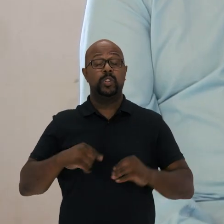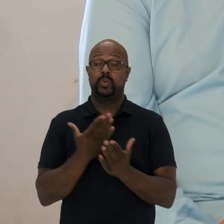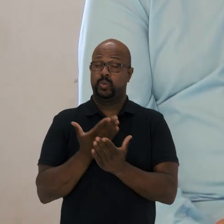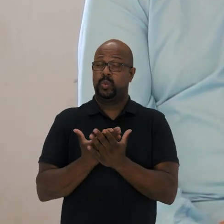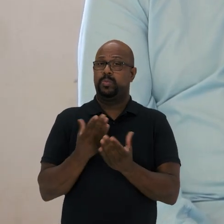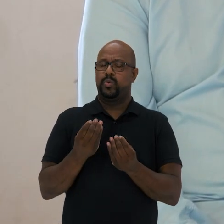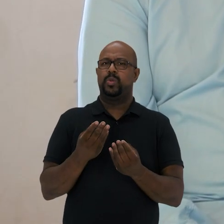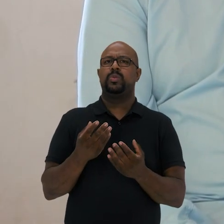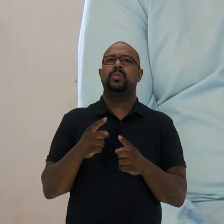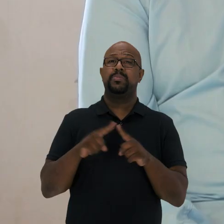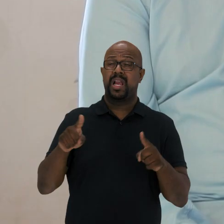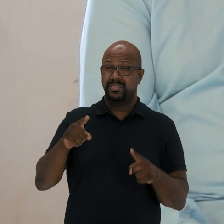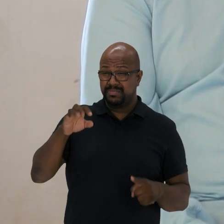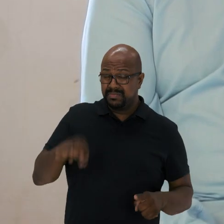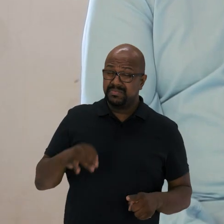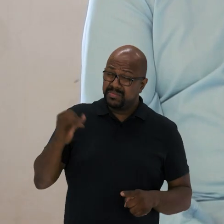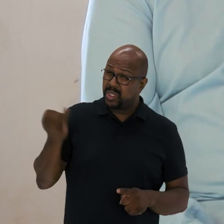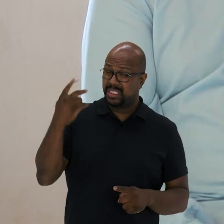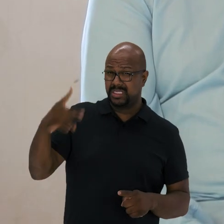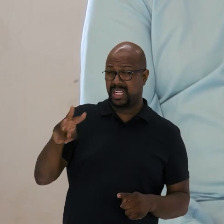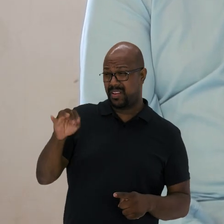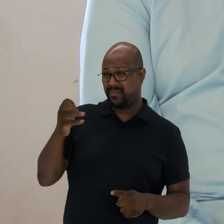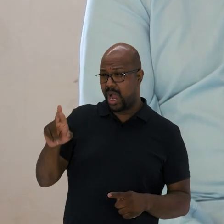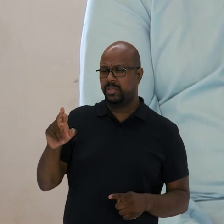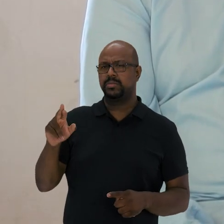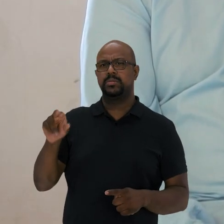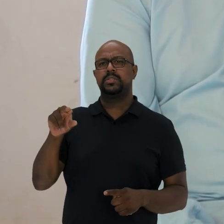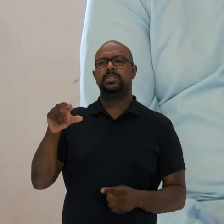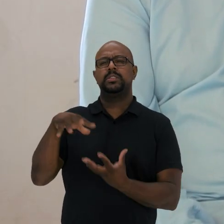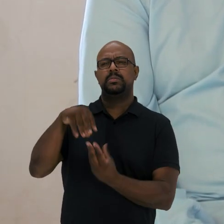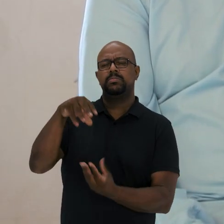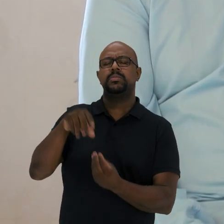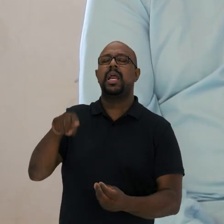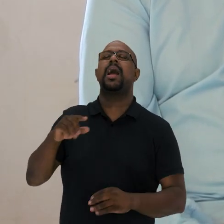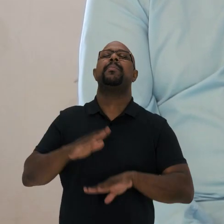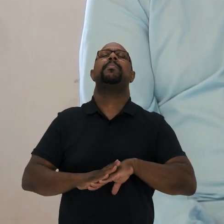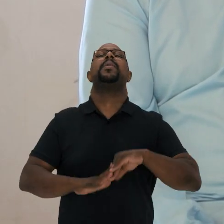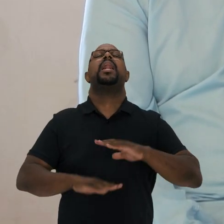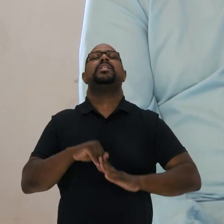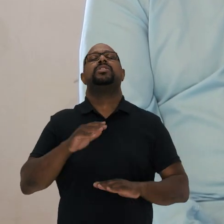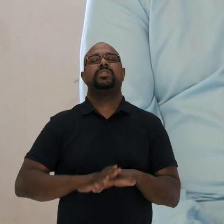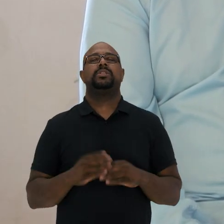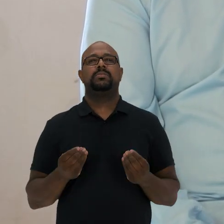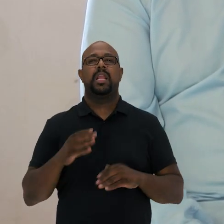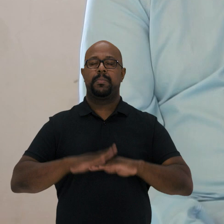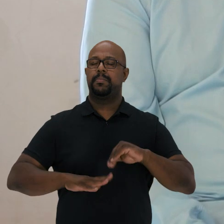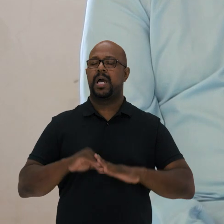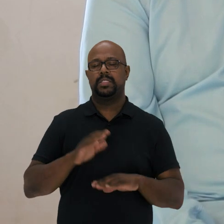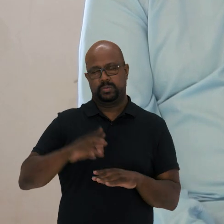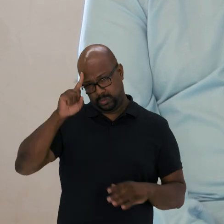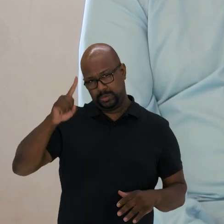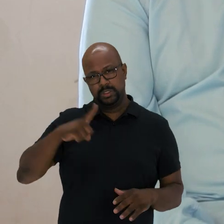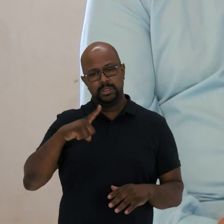ele estudou muito, mas o que vale no Walter, em termos de espiritismo, é a prática do